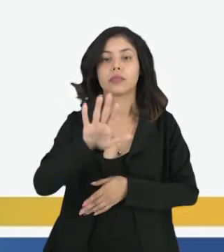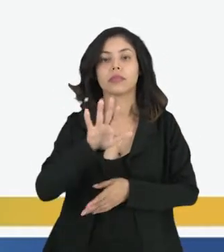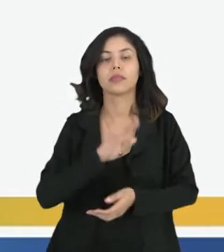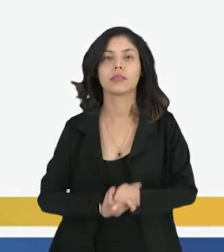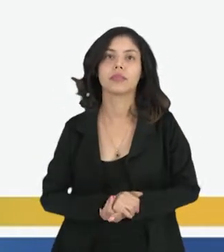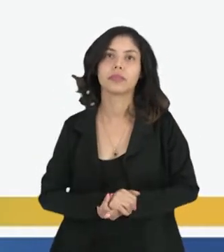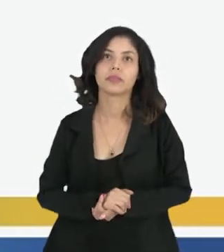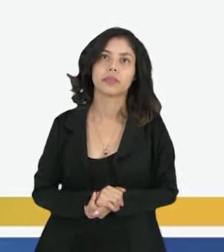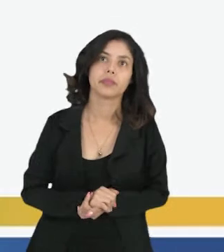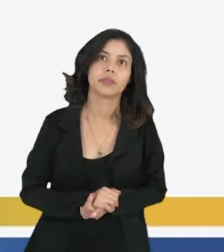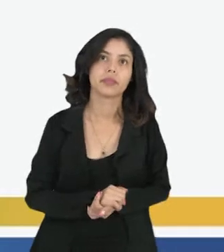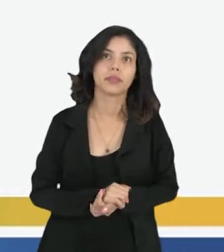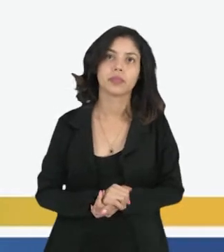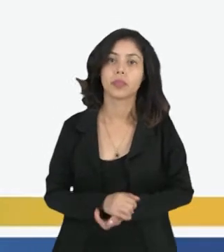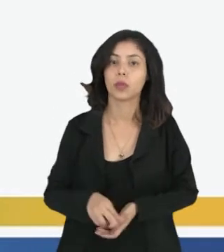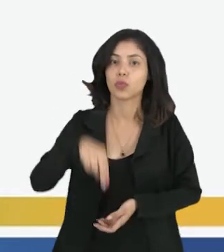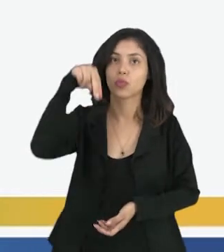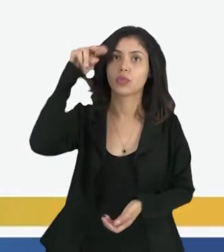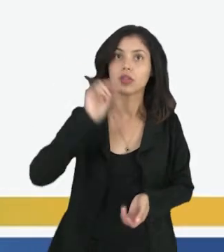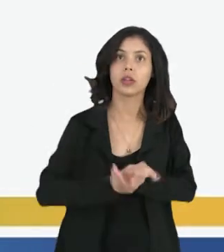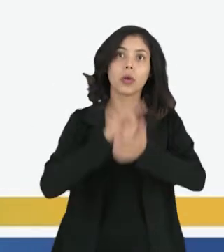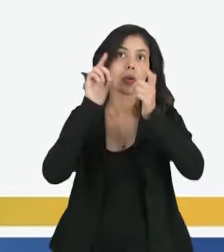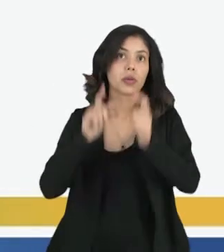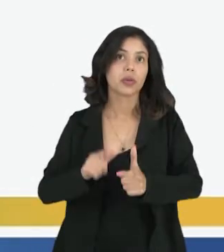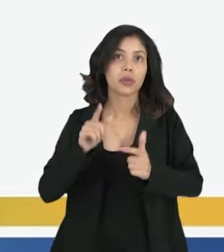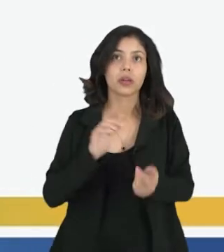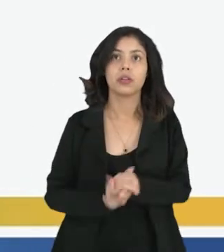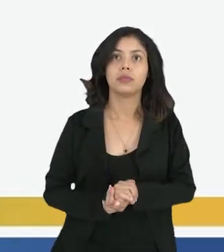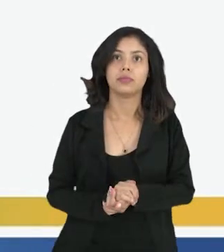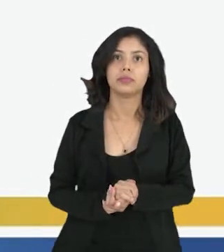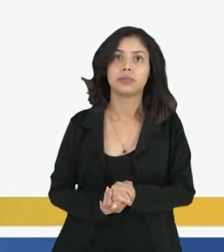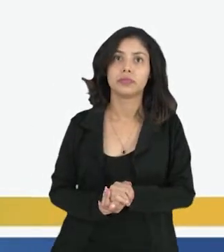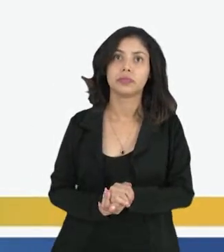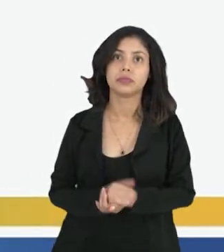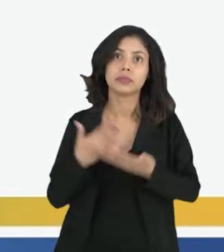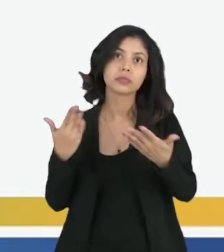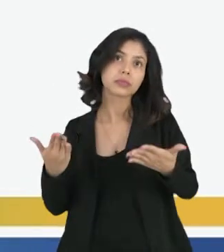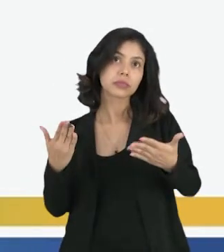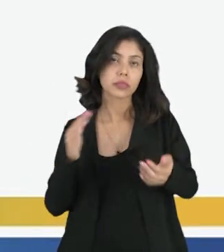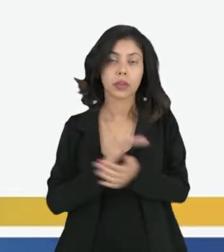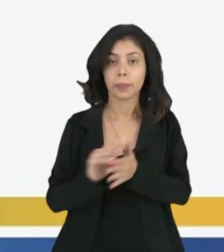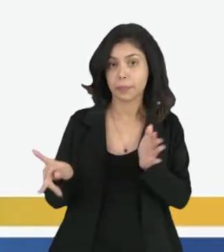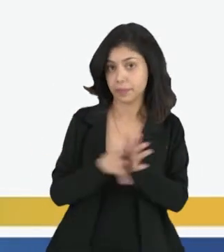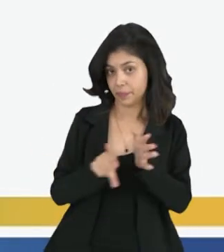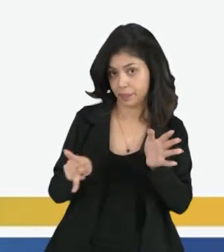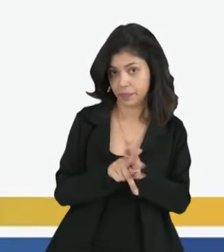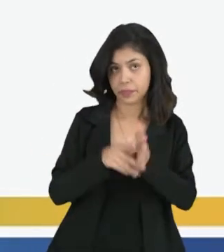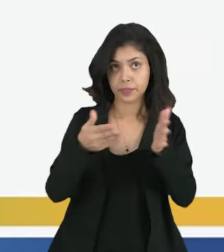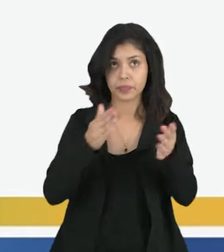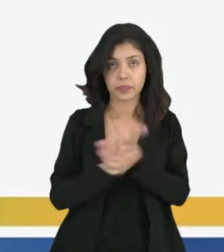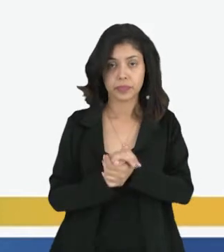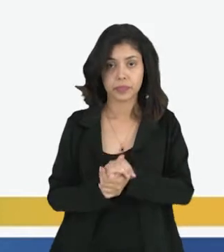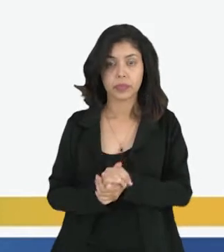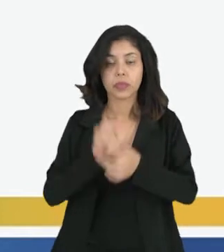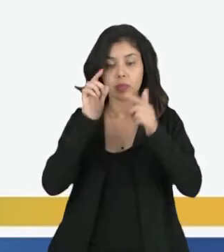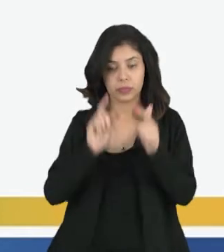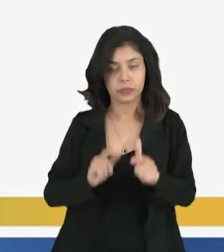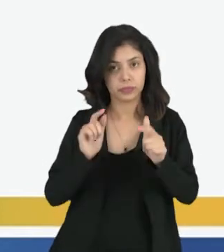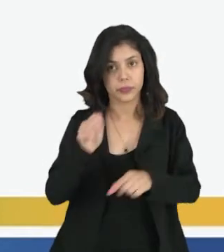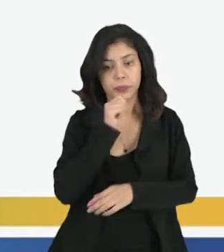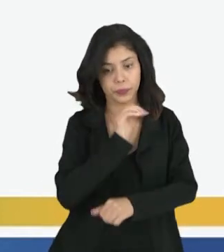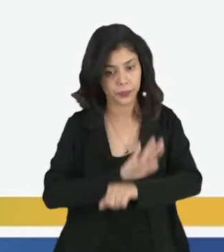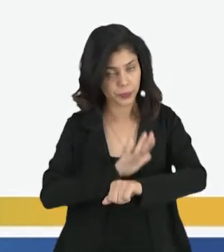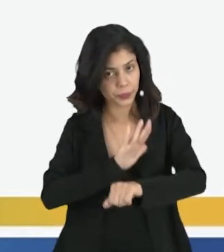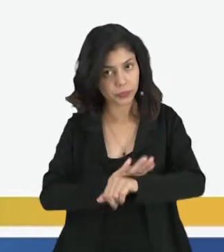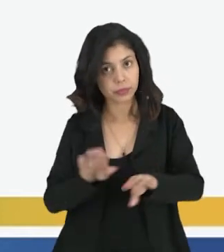áreas da Europa do Norte, localizado nos Alpes escandinavos. Então, a própria altitude desse local